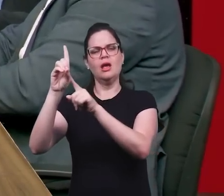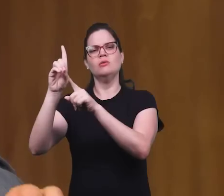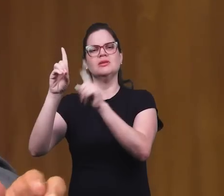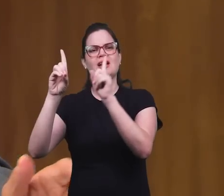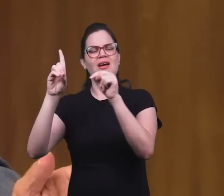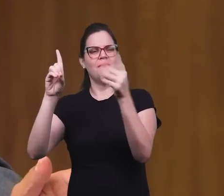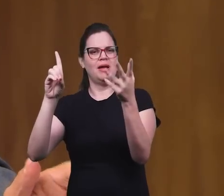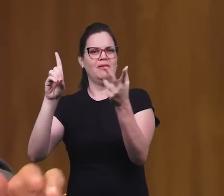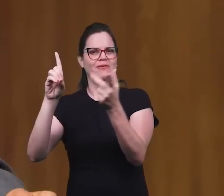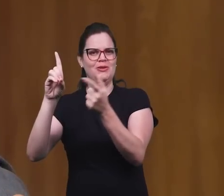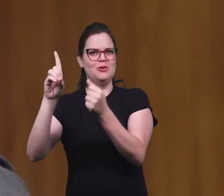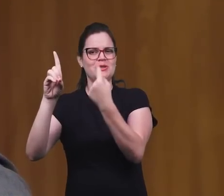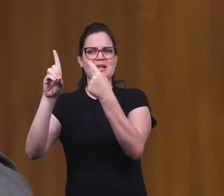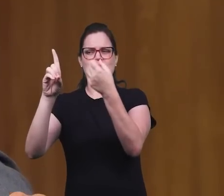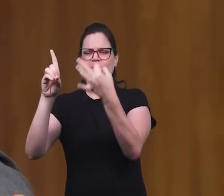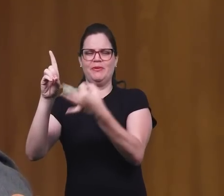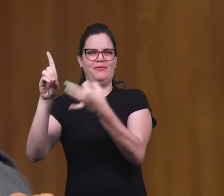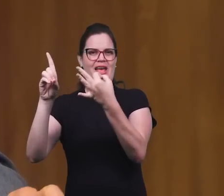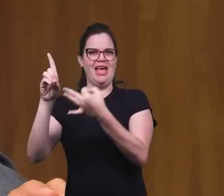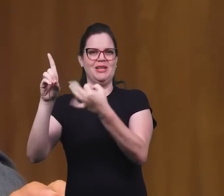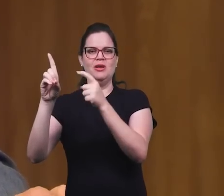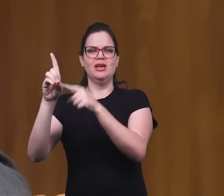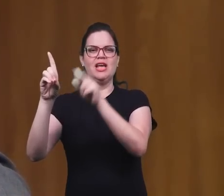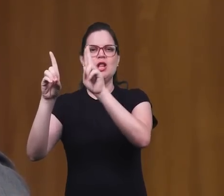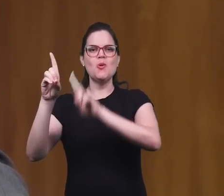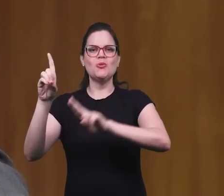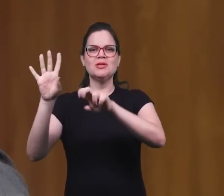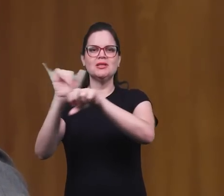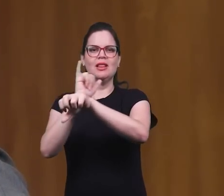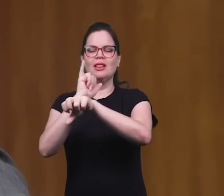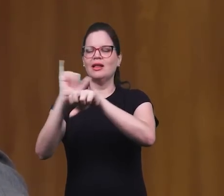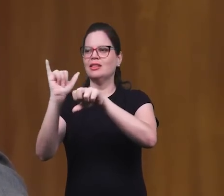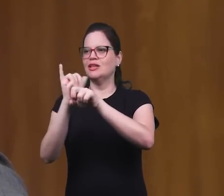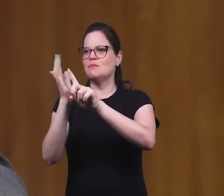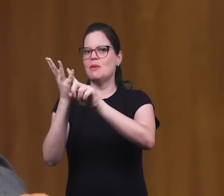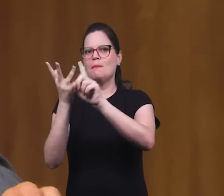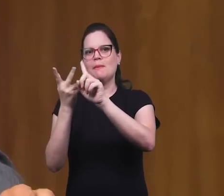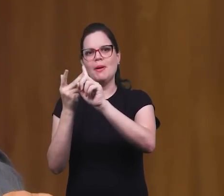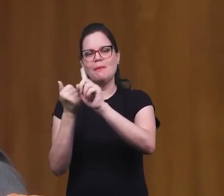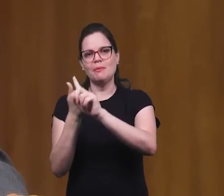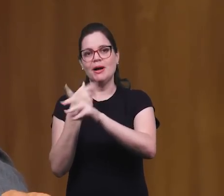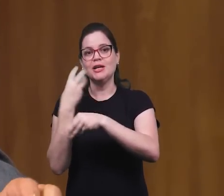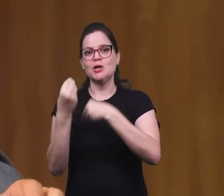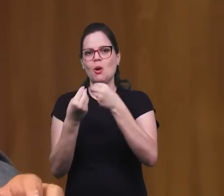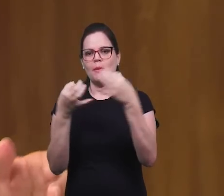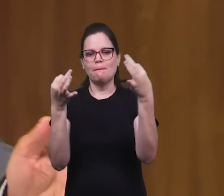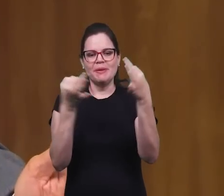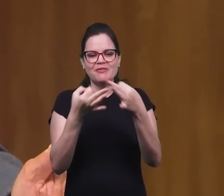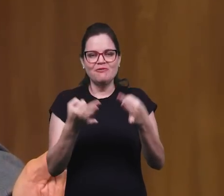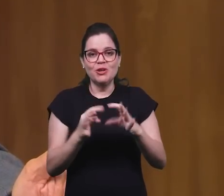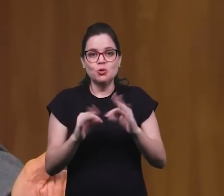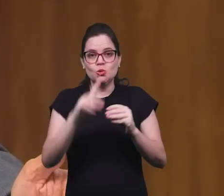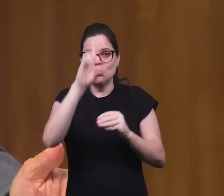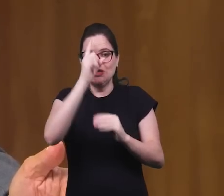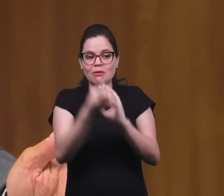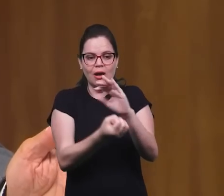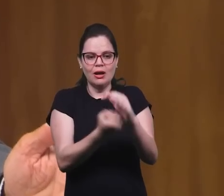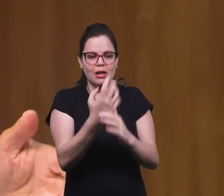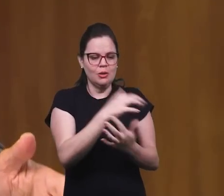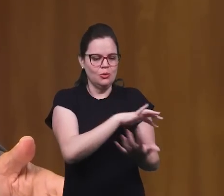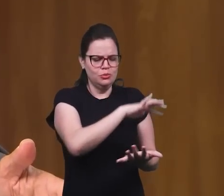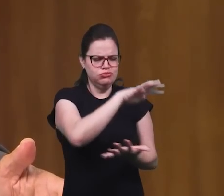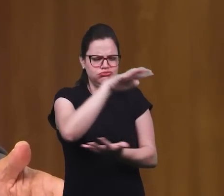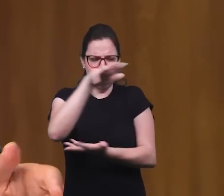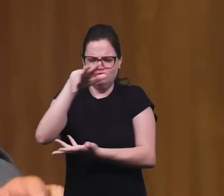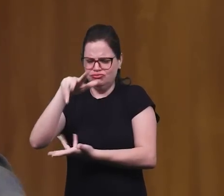e a perfeição que é a obra de Deus para nós, né? E a perfeição que é o